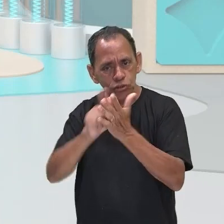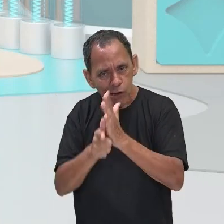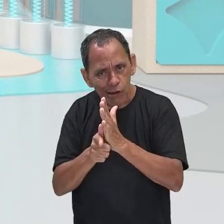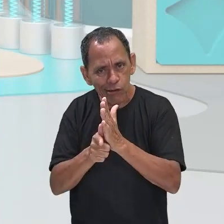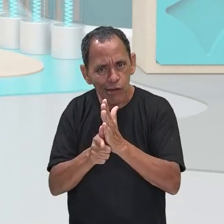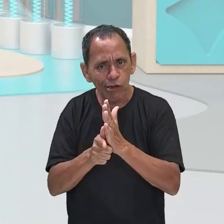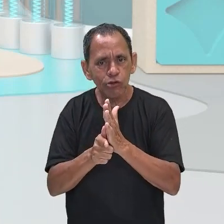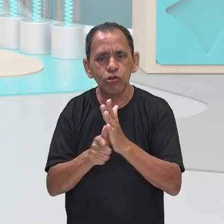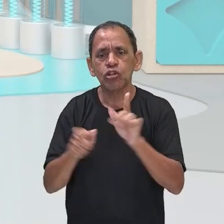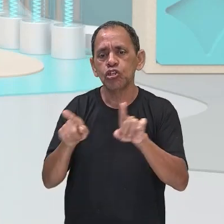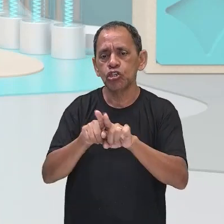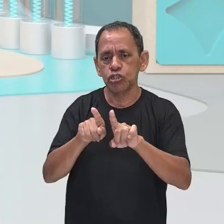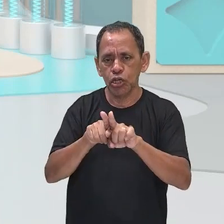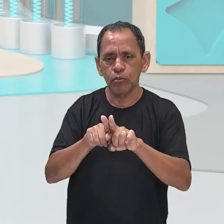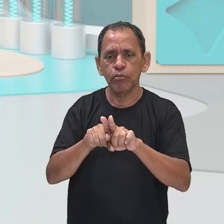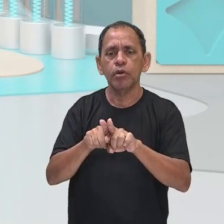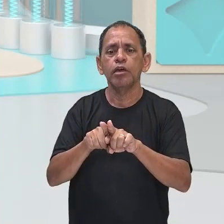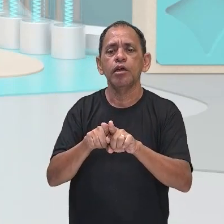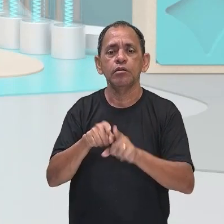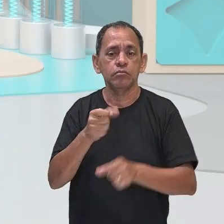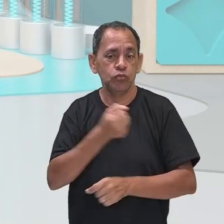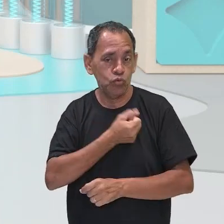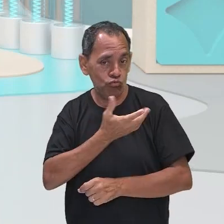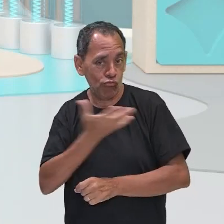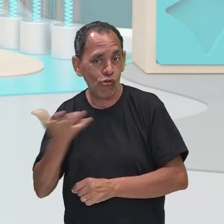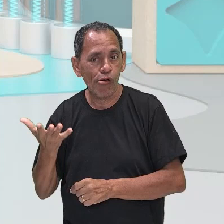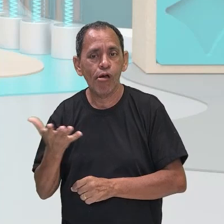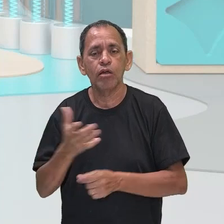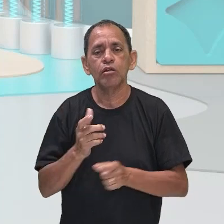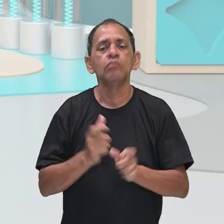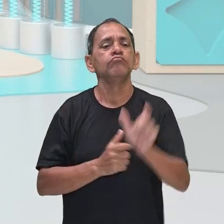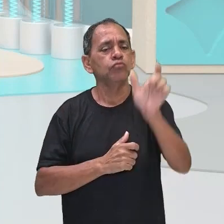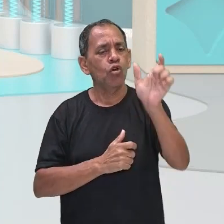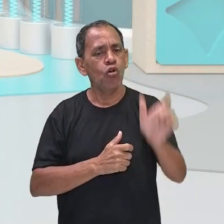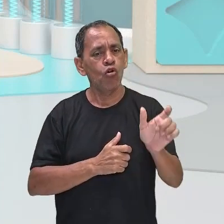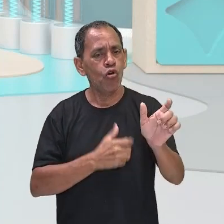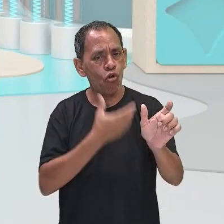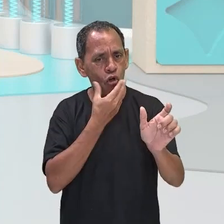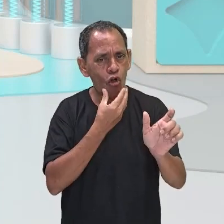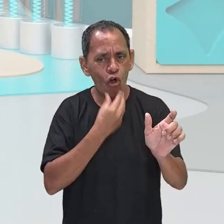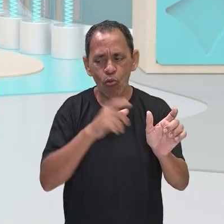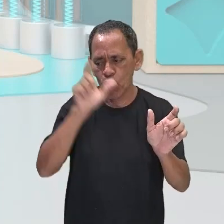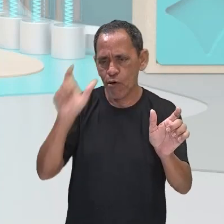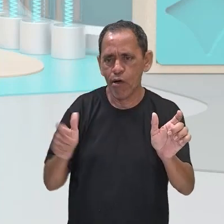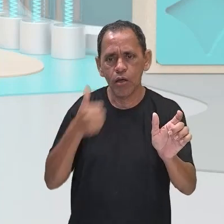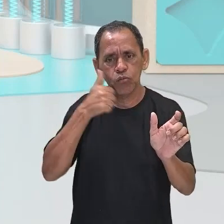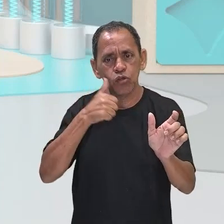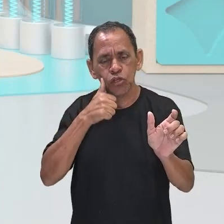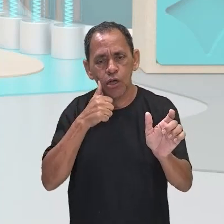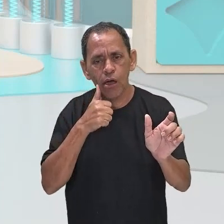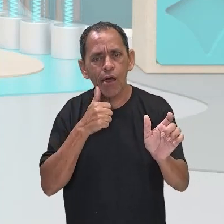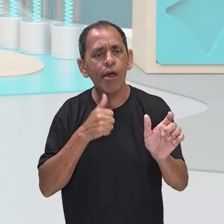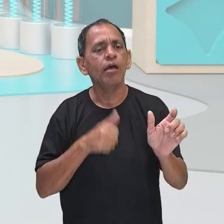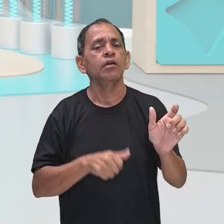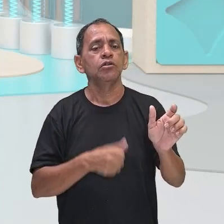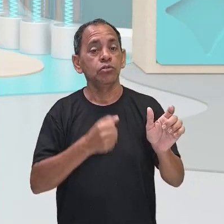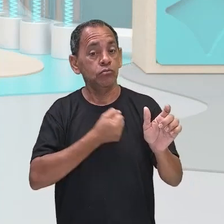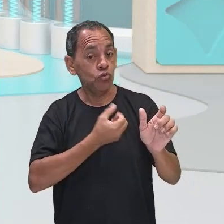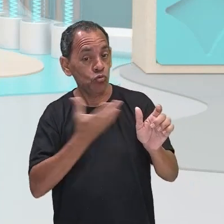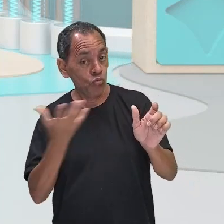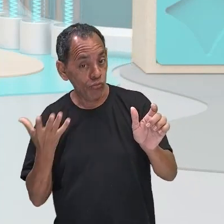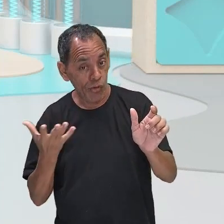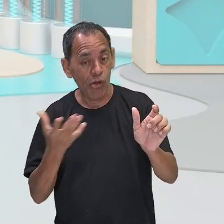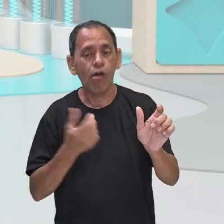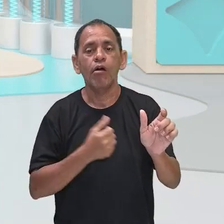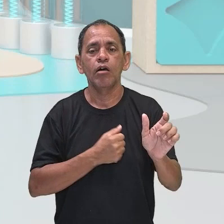Quando falamos em gênero, falamos, claro, de masculino e feminino. E número, singular e plural. Então, se